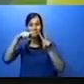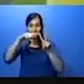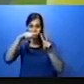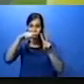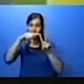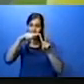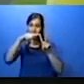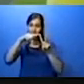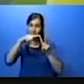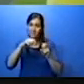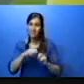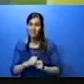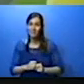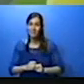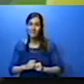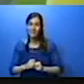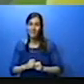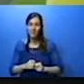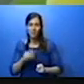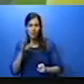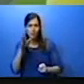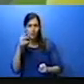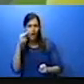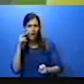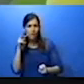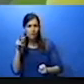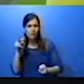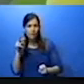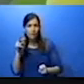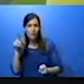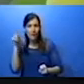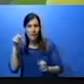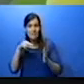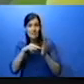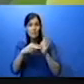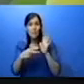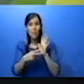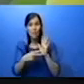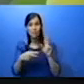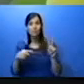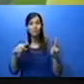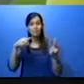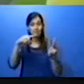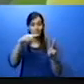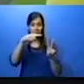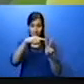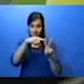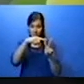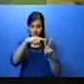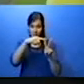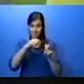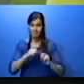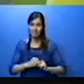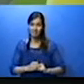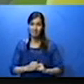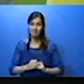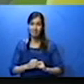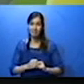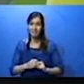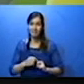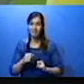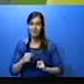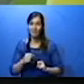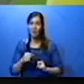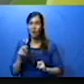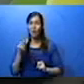Ou já devem ter visto esse símbolo, ok? Essa tecla é